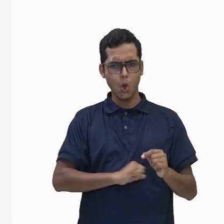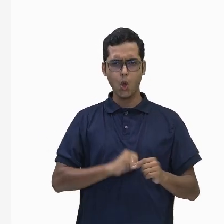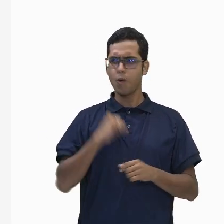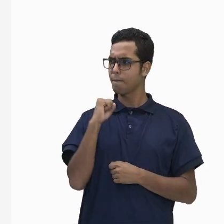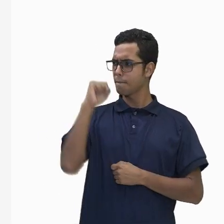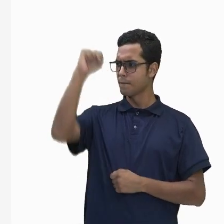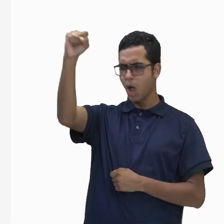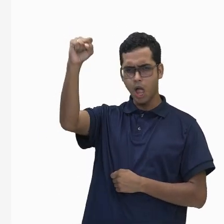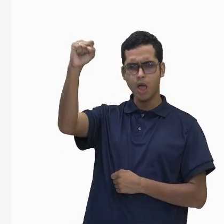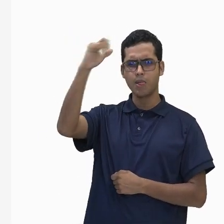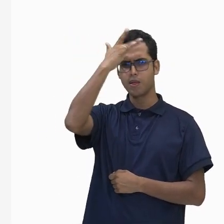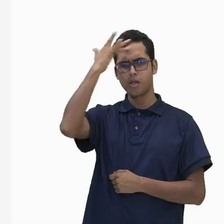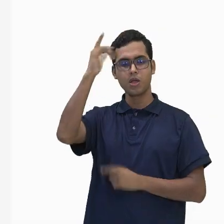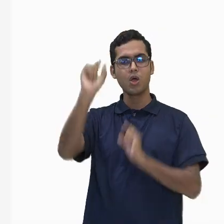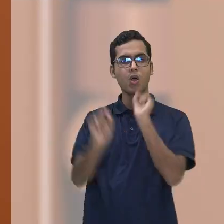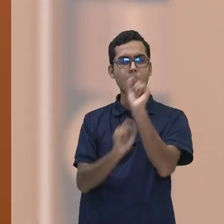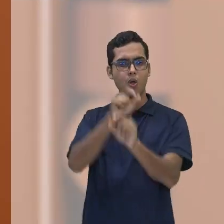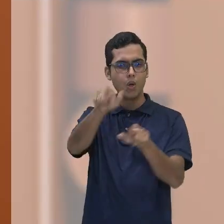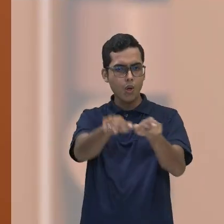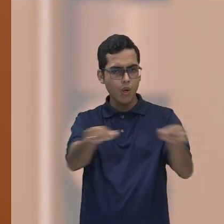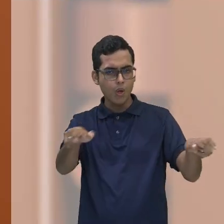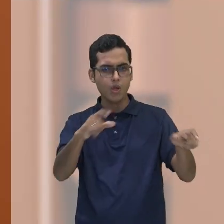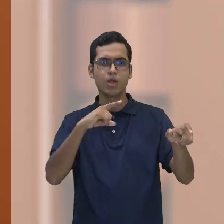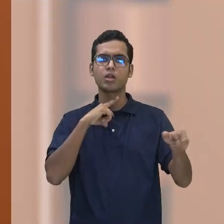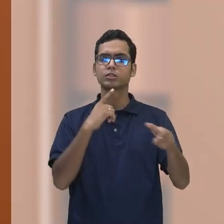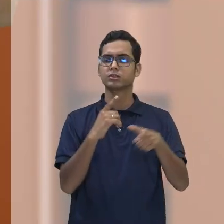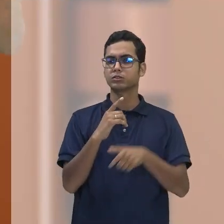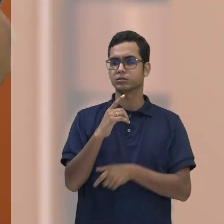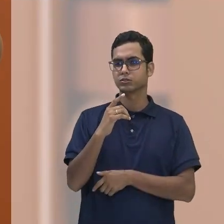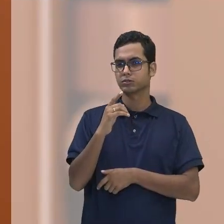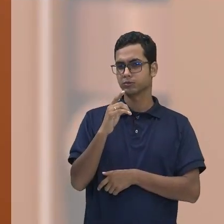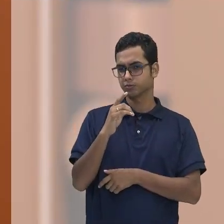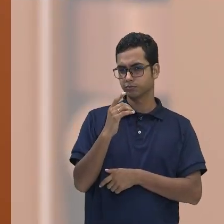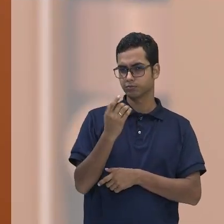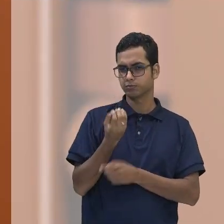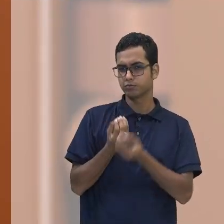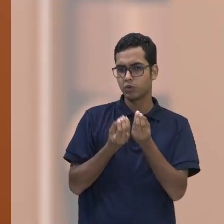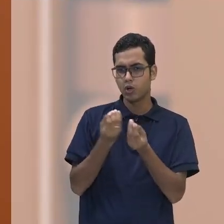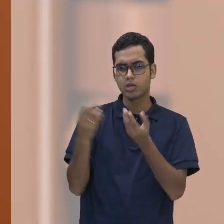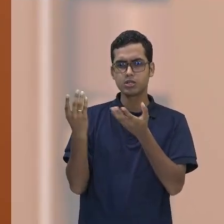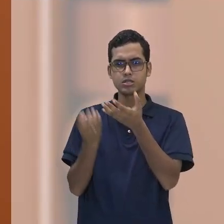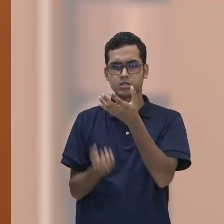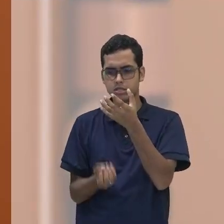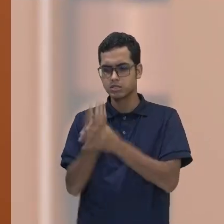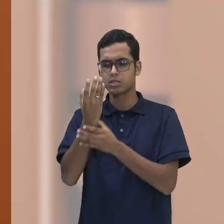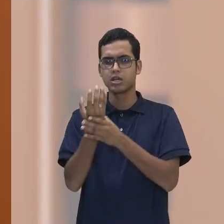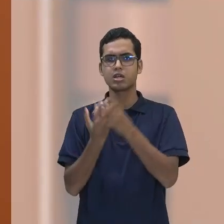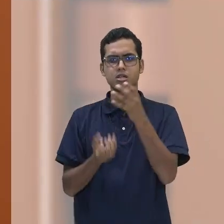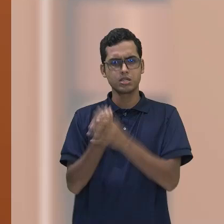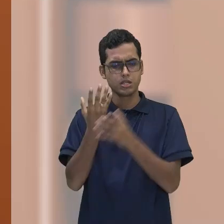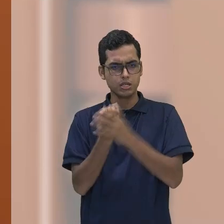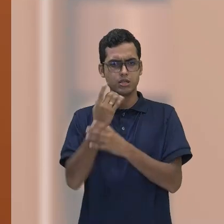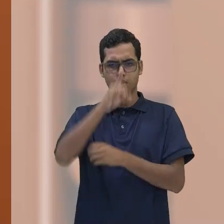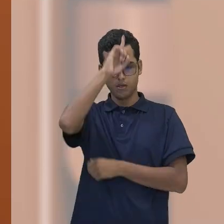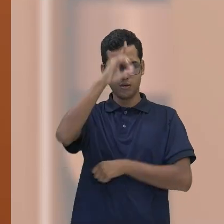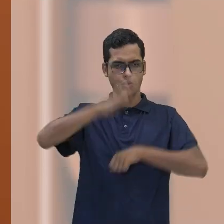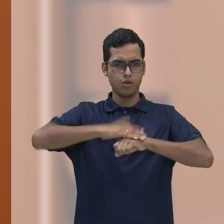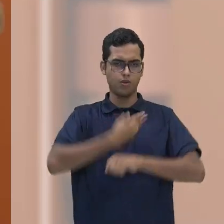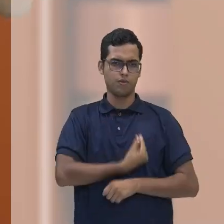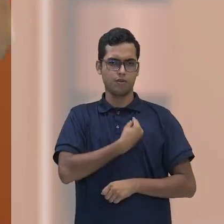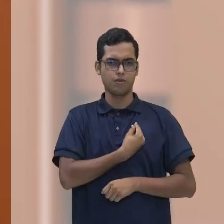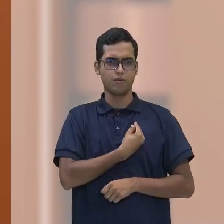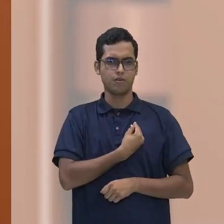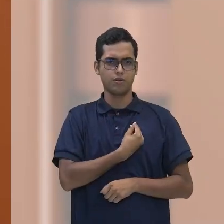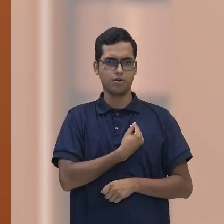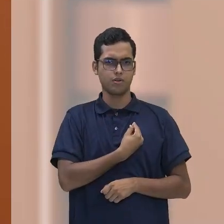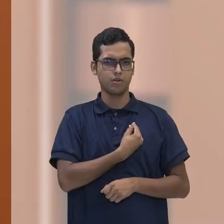que inventa a si mesmo em vez de aceitar um modelo pré-estabelecido.